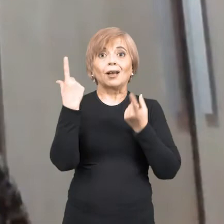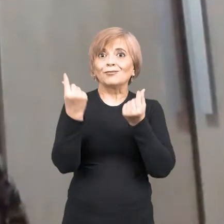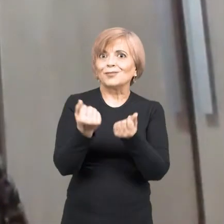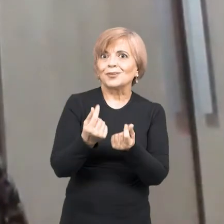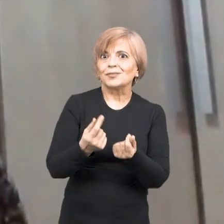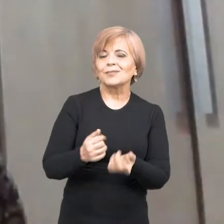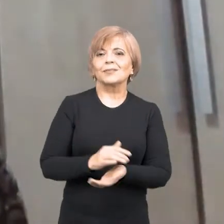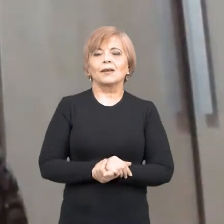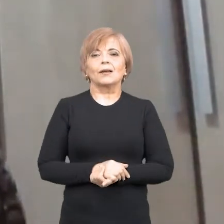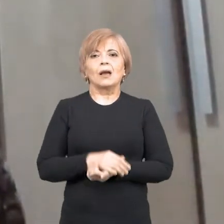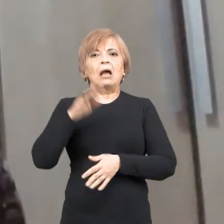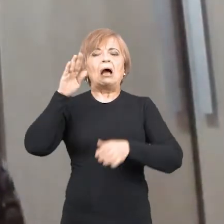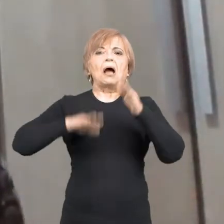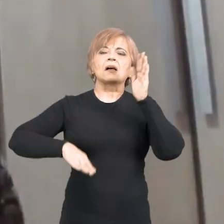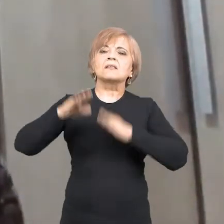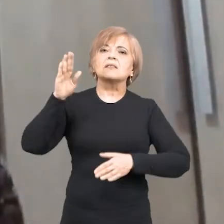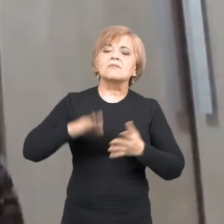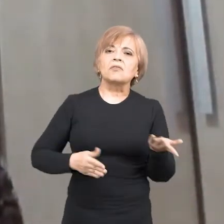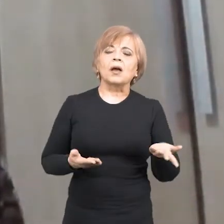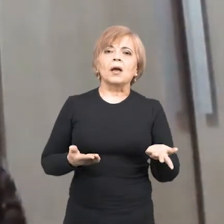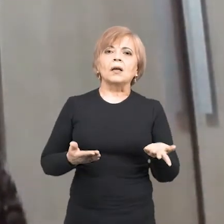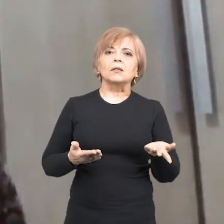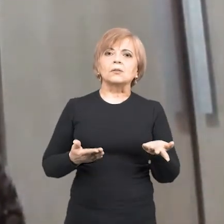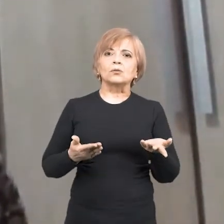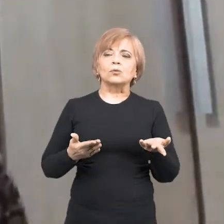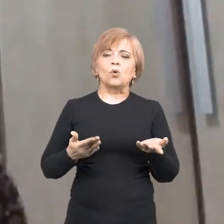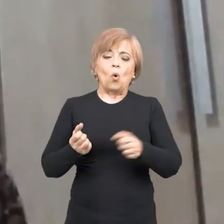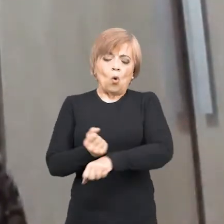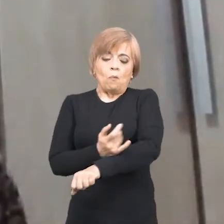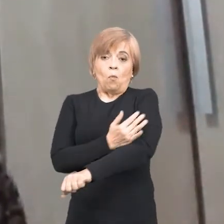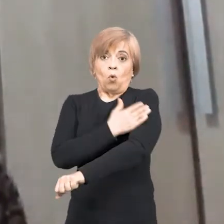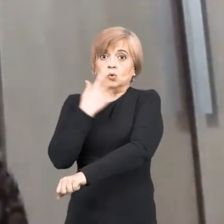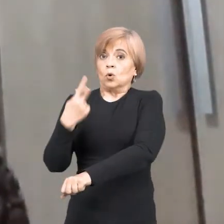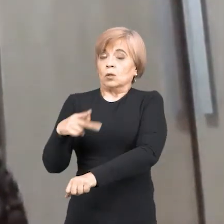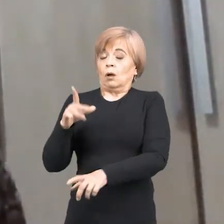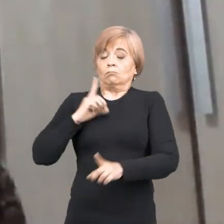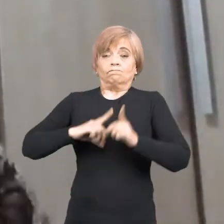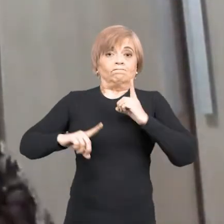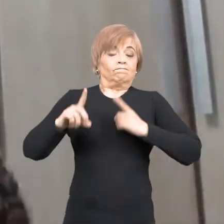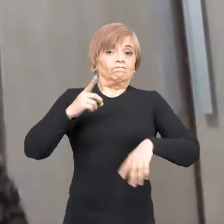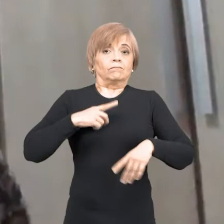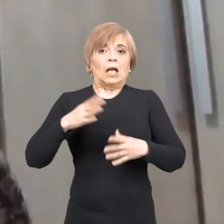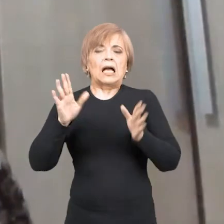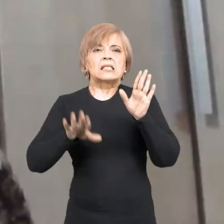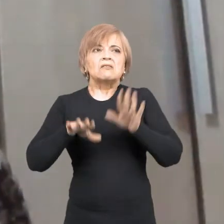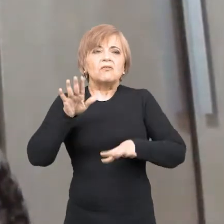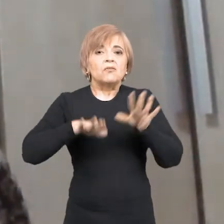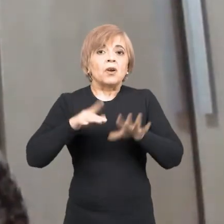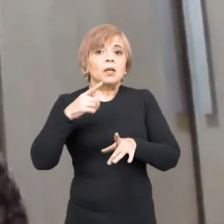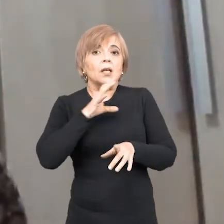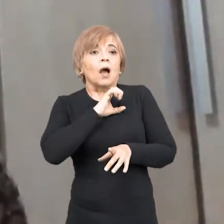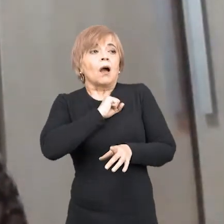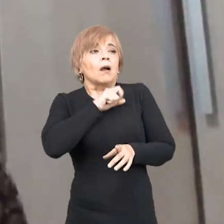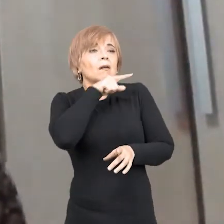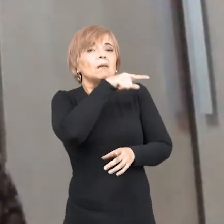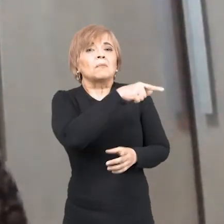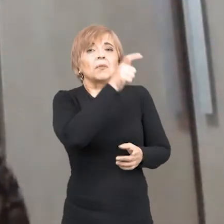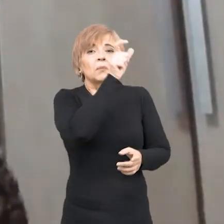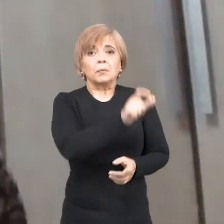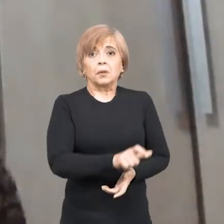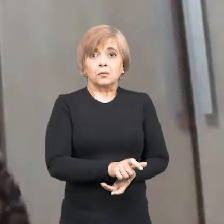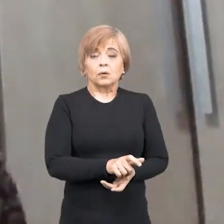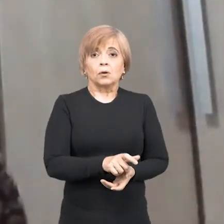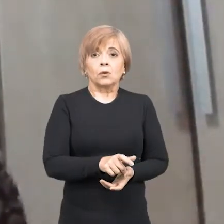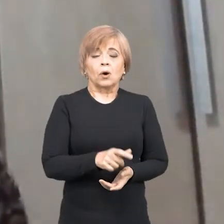dificuldades financeiras, às vezes o próprio lado emocional, né? A afetividade em relação ao